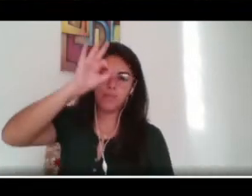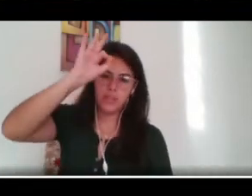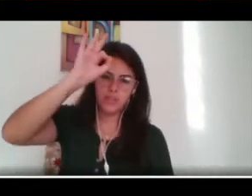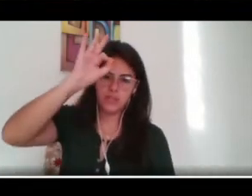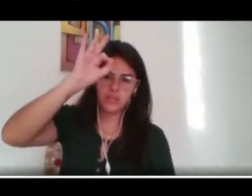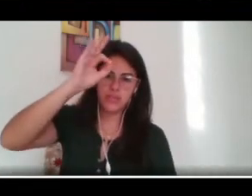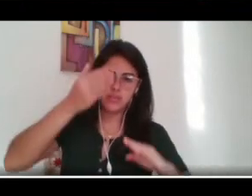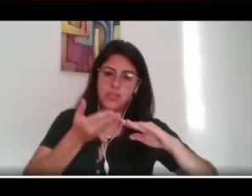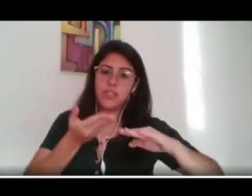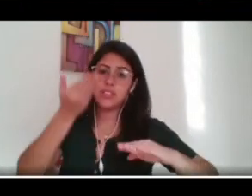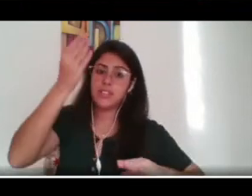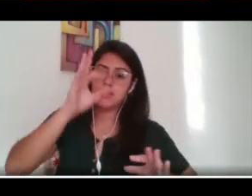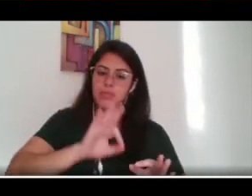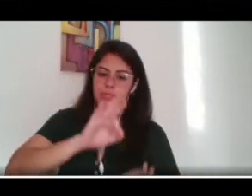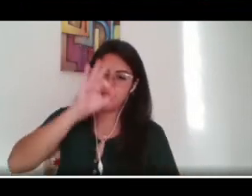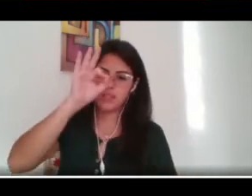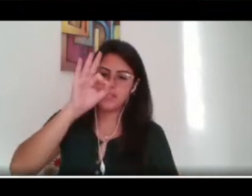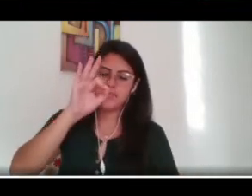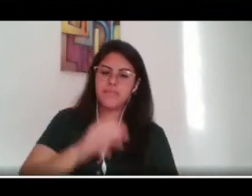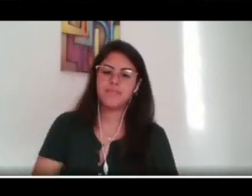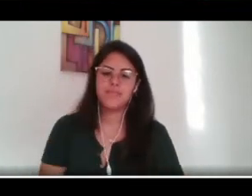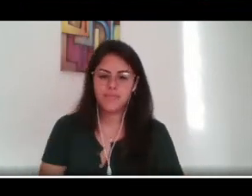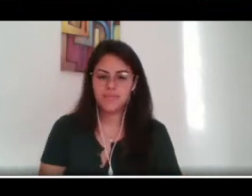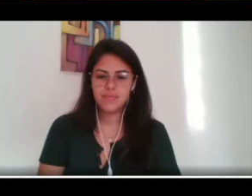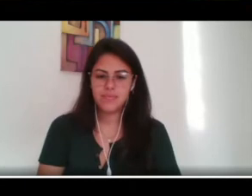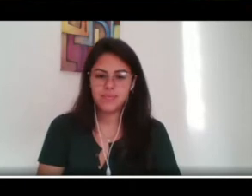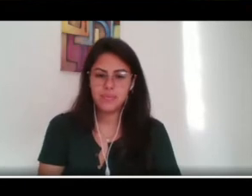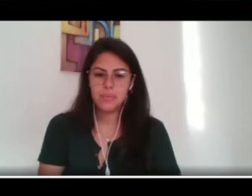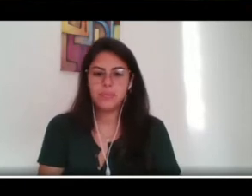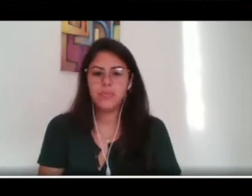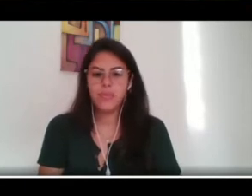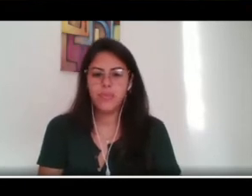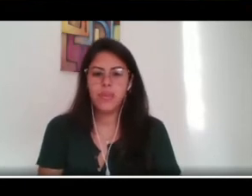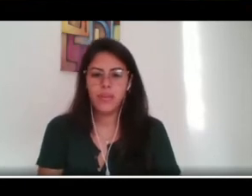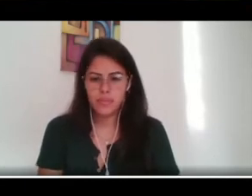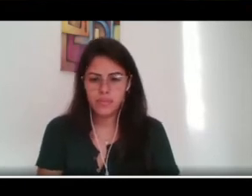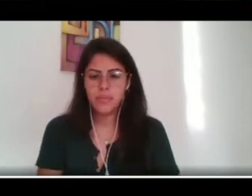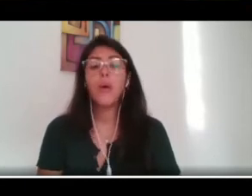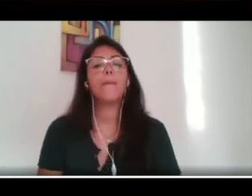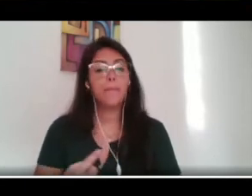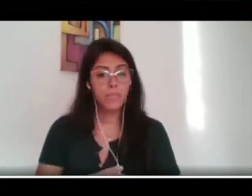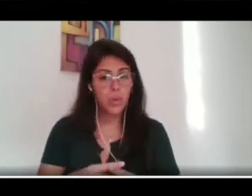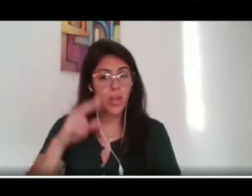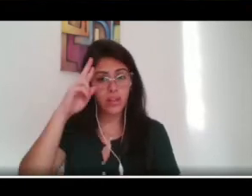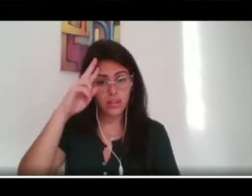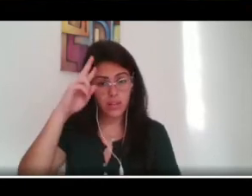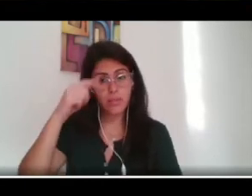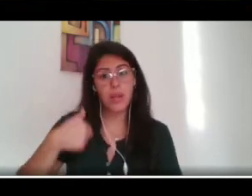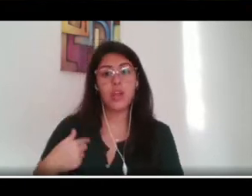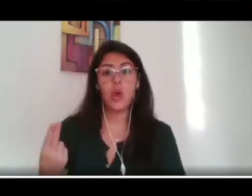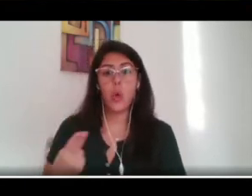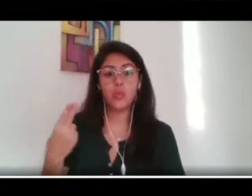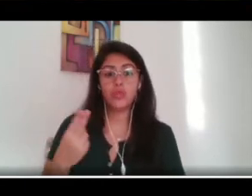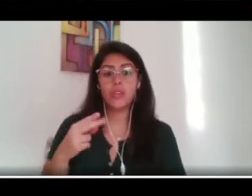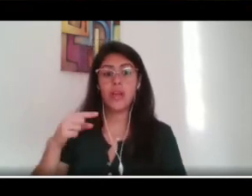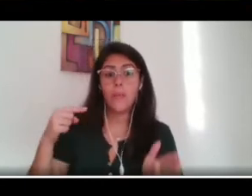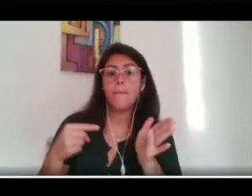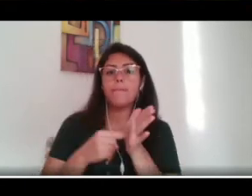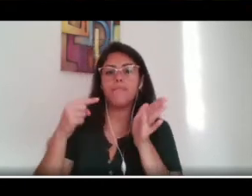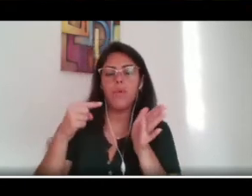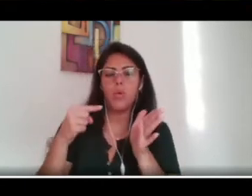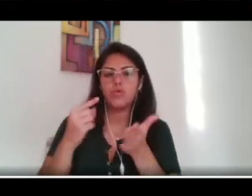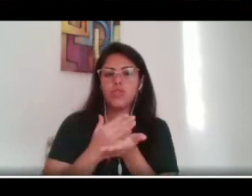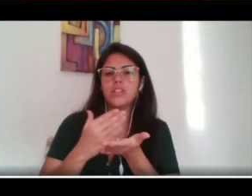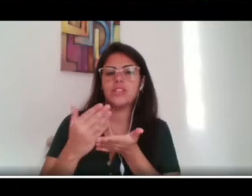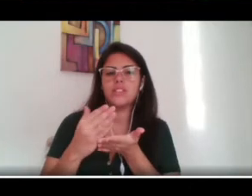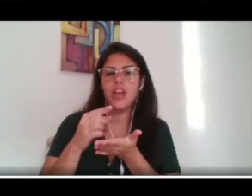Que eu fiz a conta a partir dessa posição inicial y0, sim, aqui. Tá claro, gente?